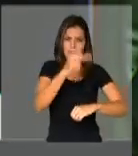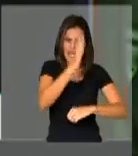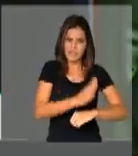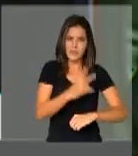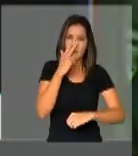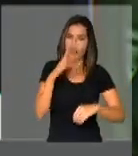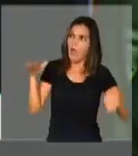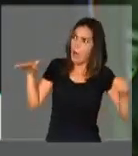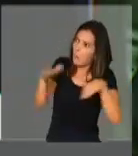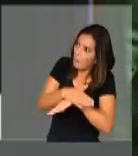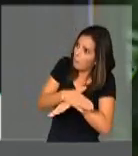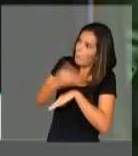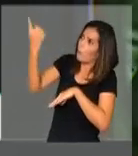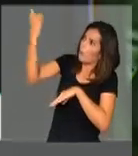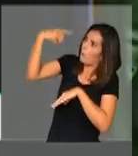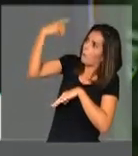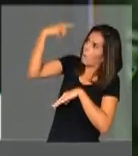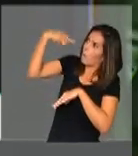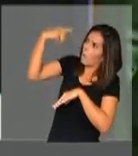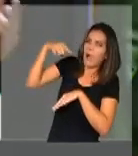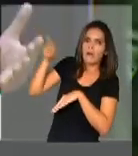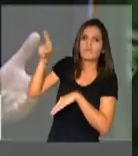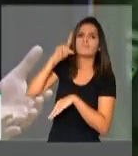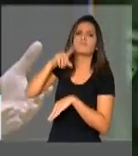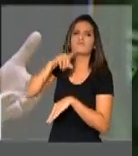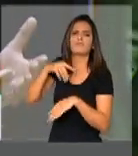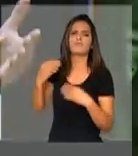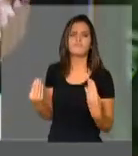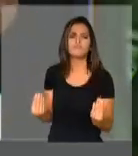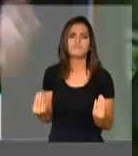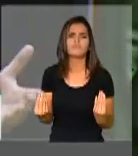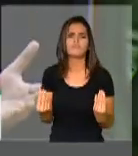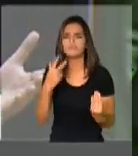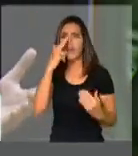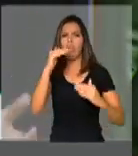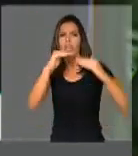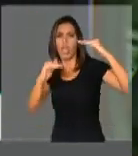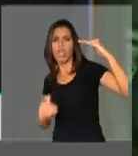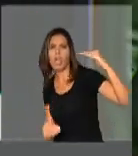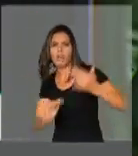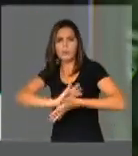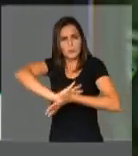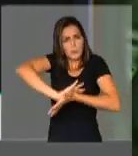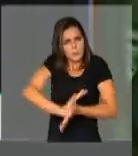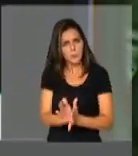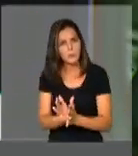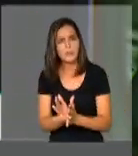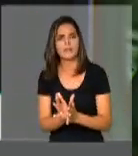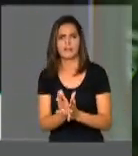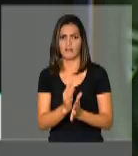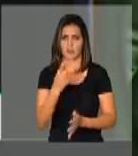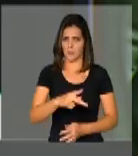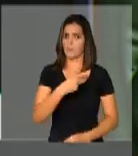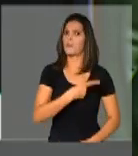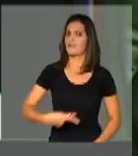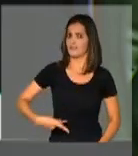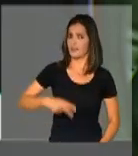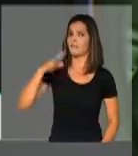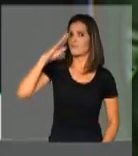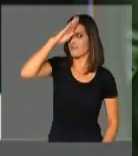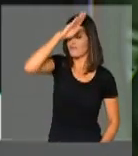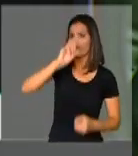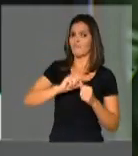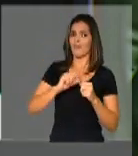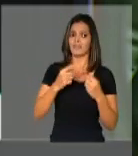outro. Nenhum país se submete de forma tão humilhante como o presidente da